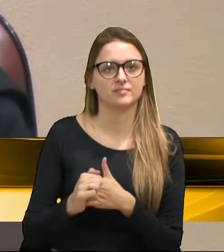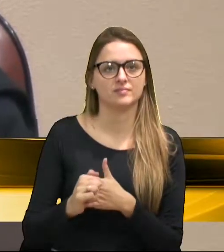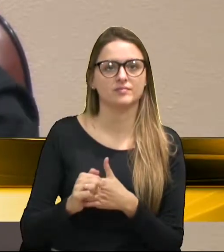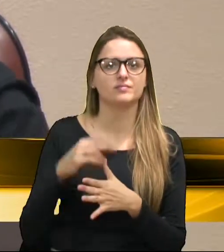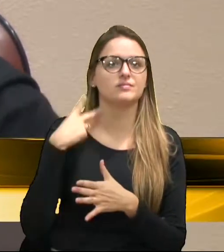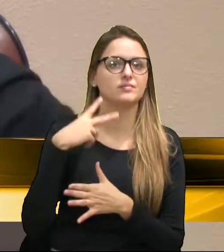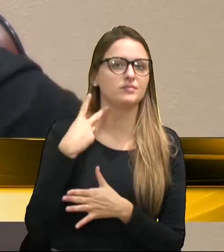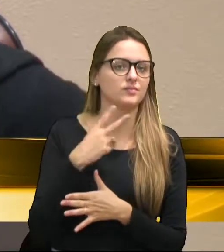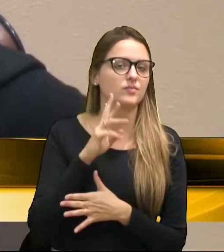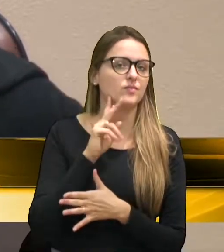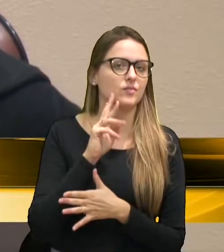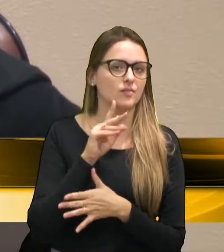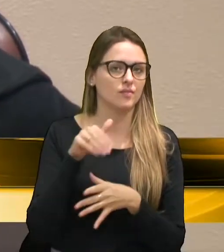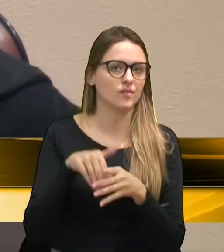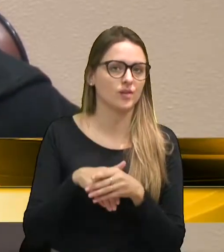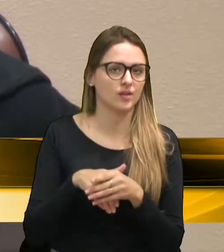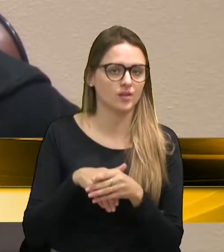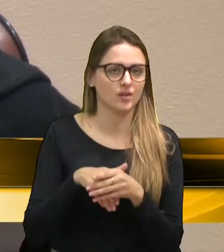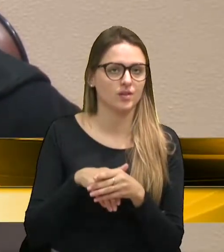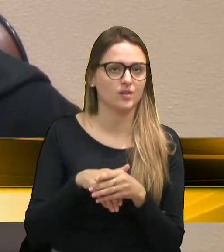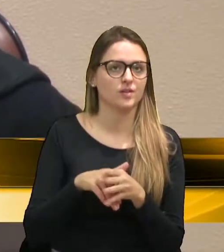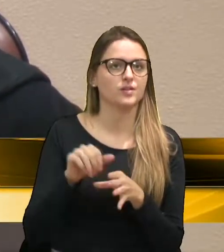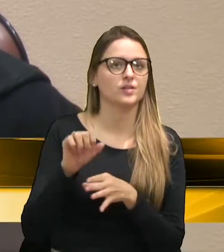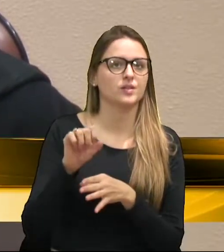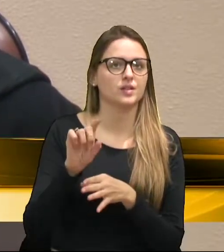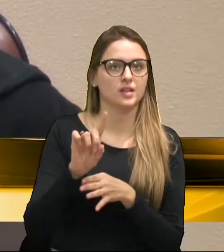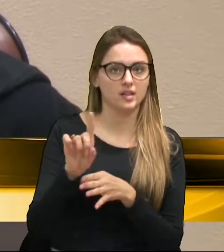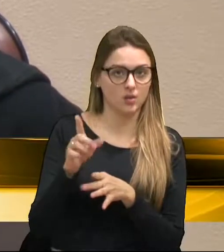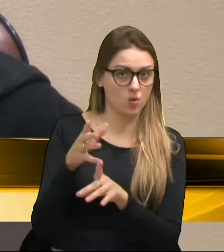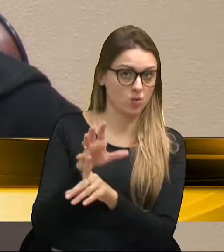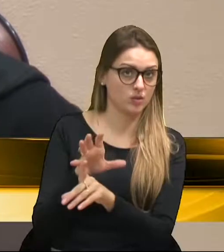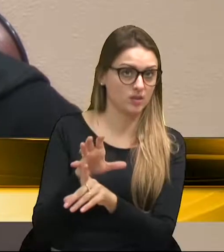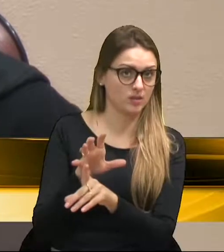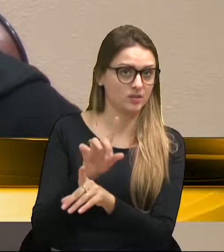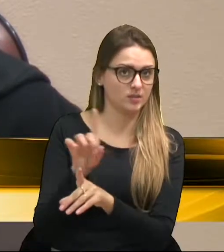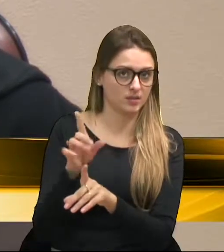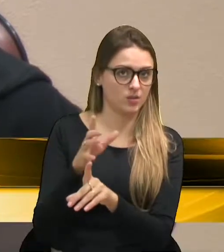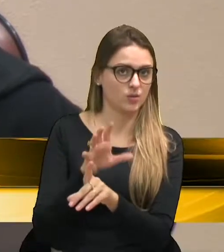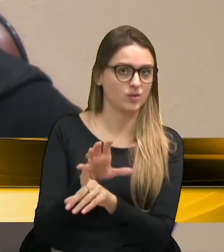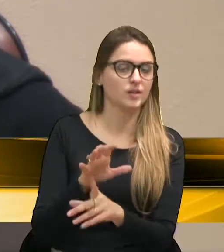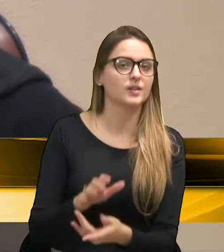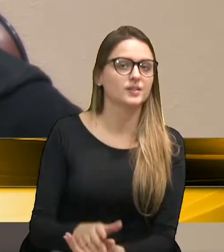Vereador Renato Oliveira vota não ao parecer. É isso, vereador Renato? Não ao parecer.